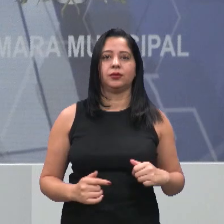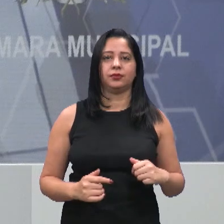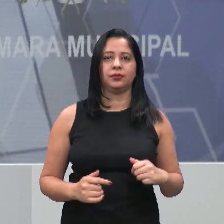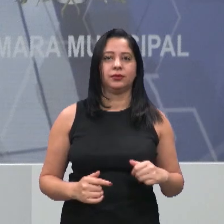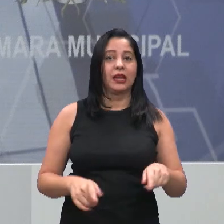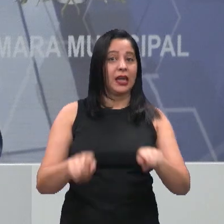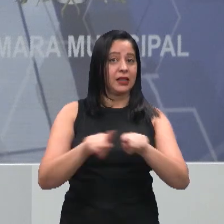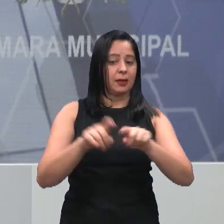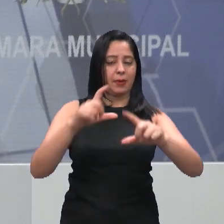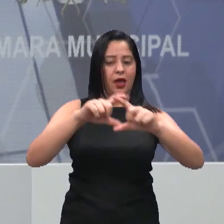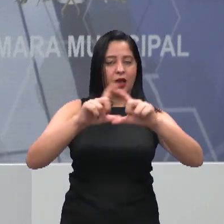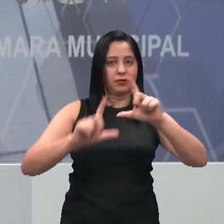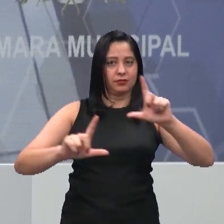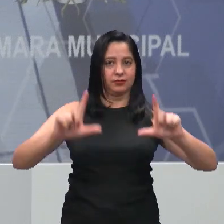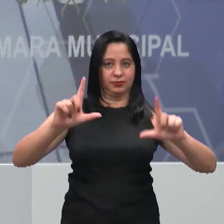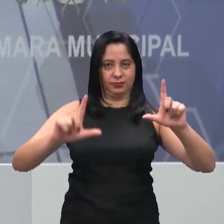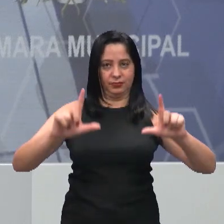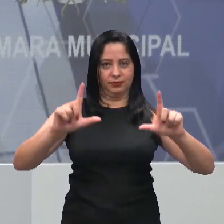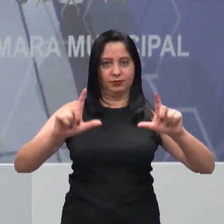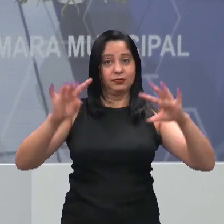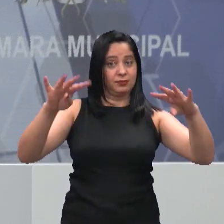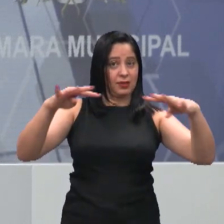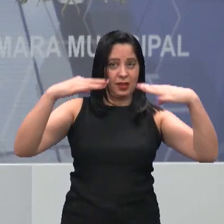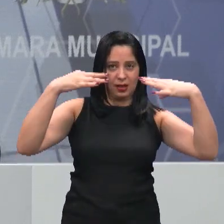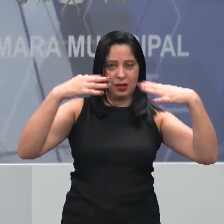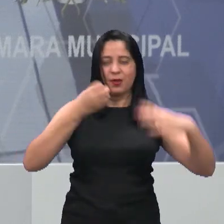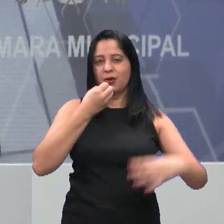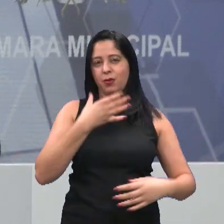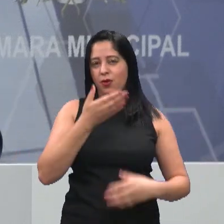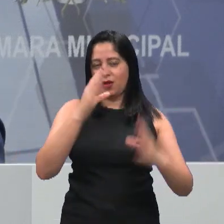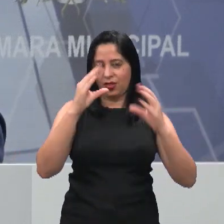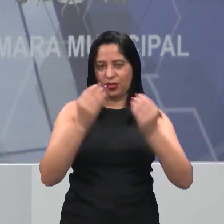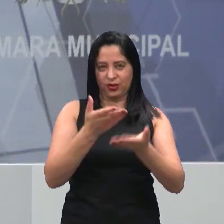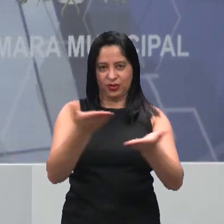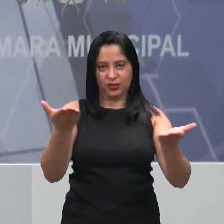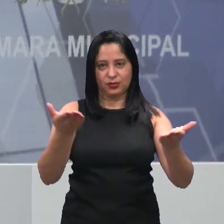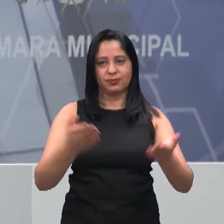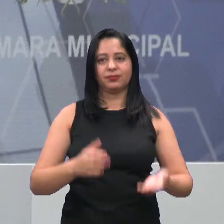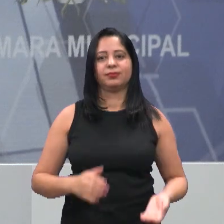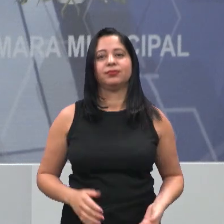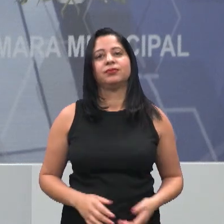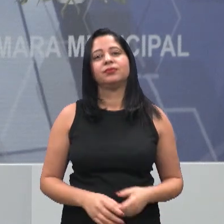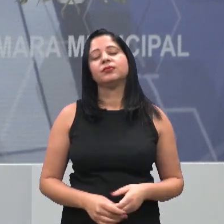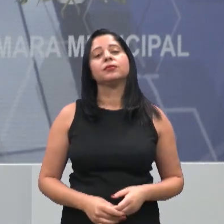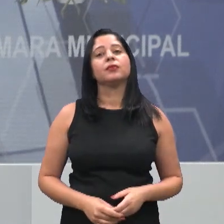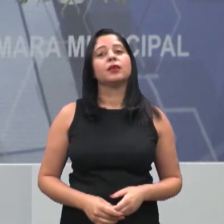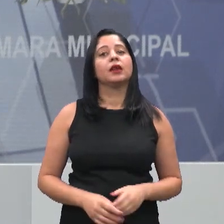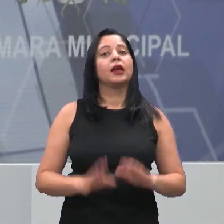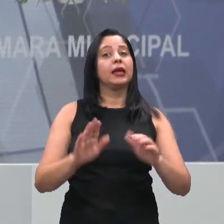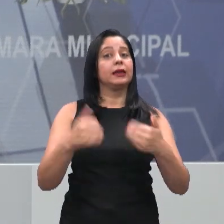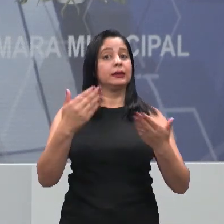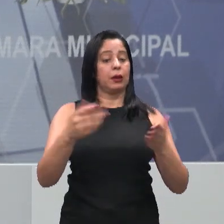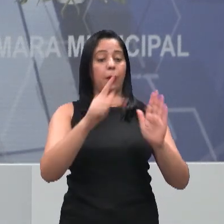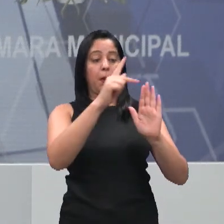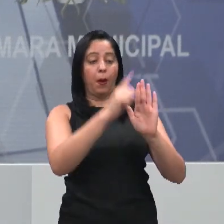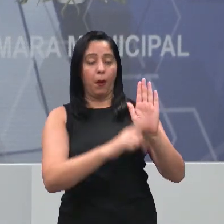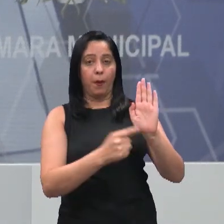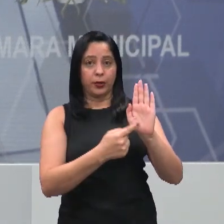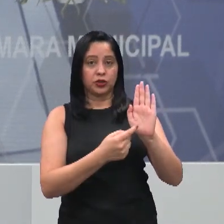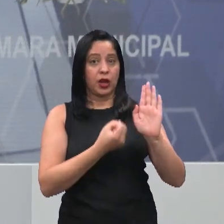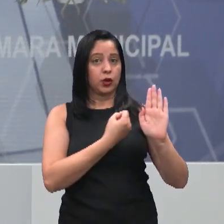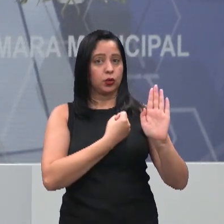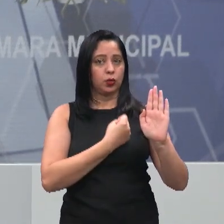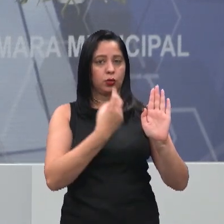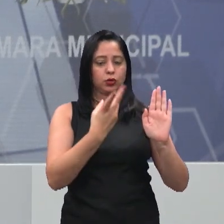pela TV Câmara de São José dos Campos. Esse projeto 202